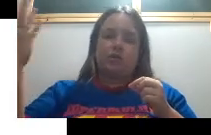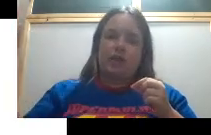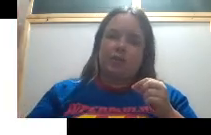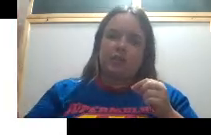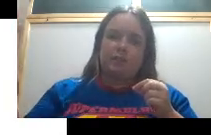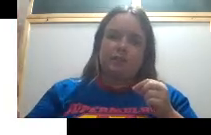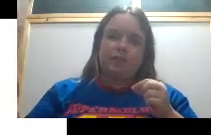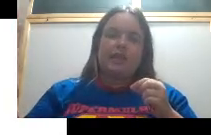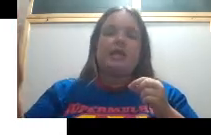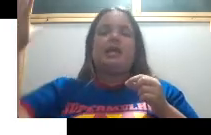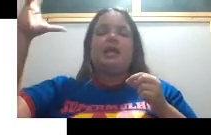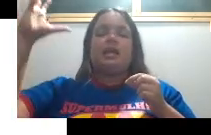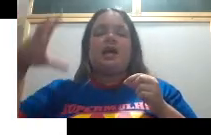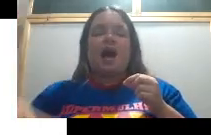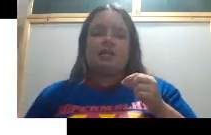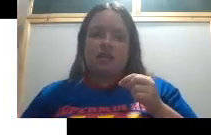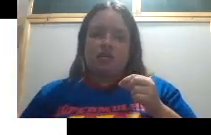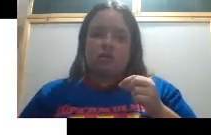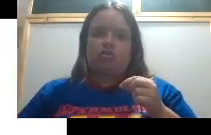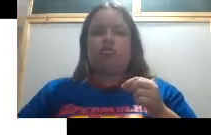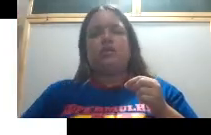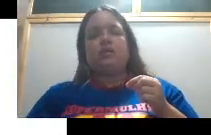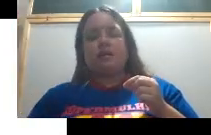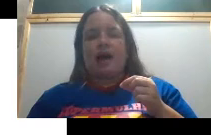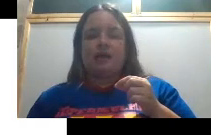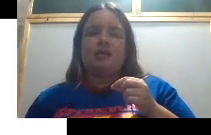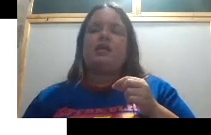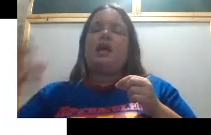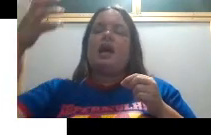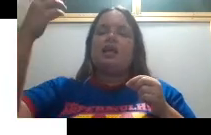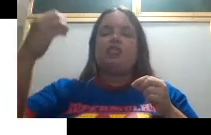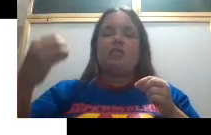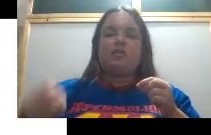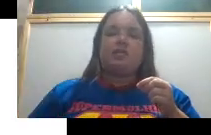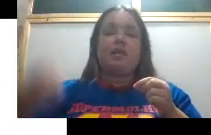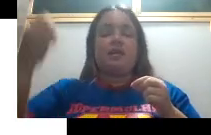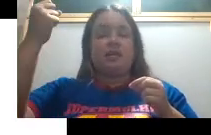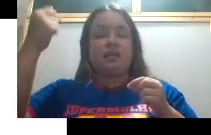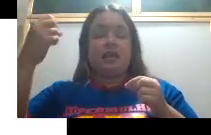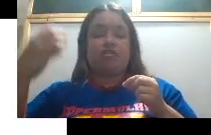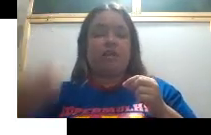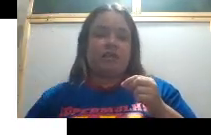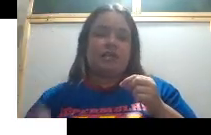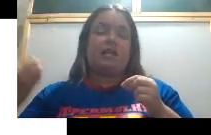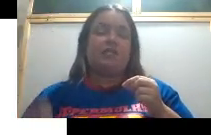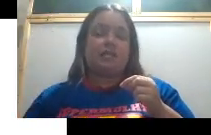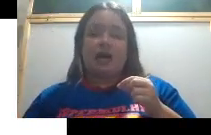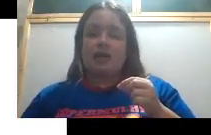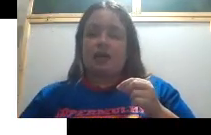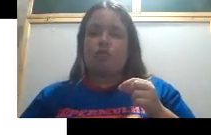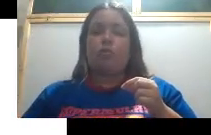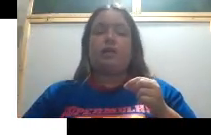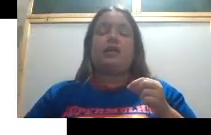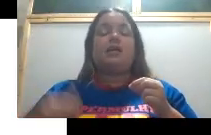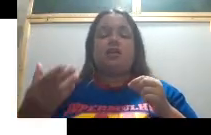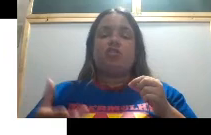levantadas as horas da manhã e às 6:00 da tarde elas devem ser delas devem de sei lá